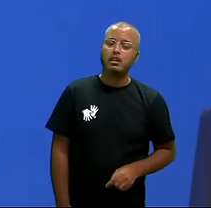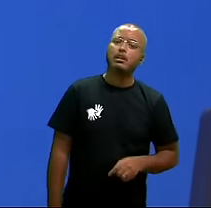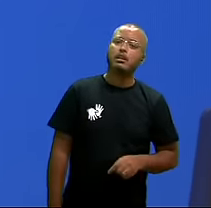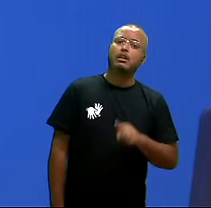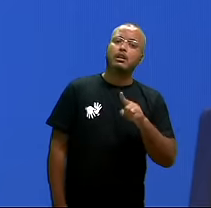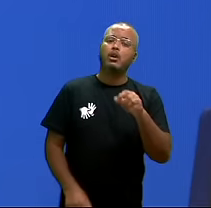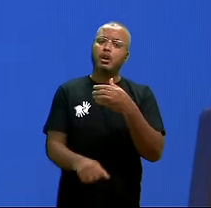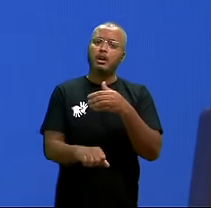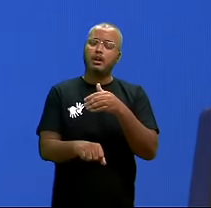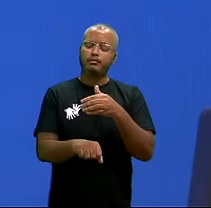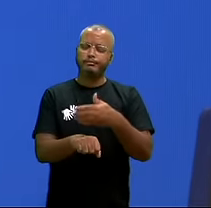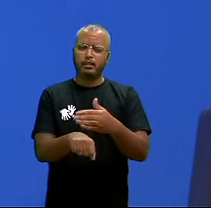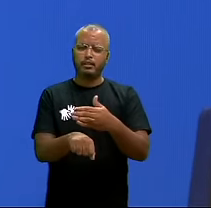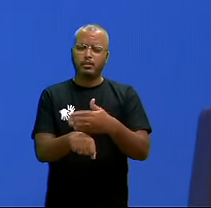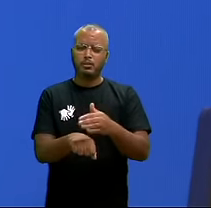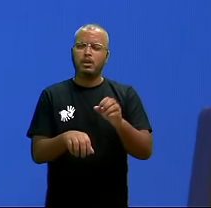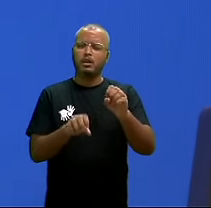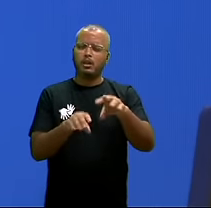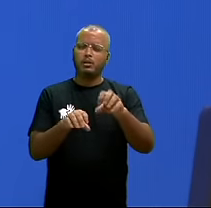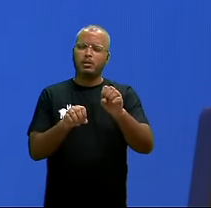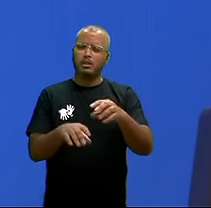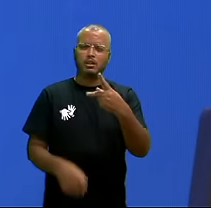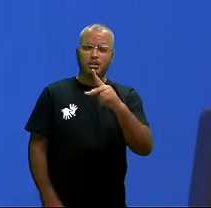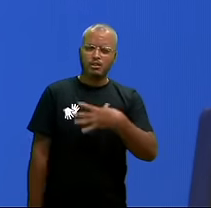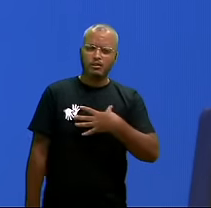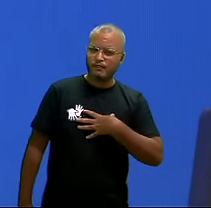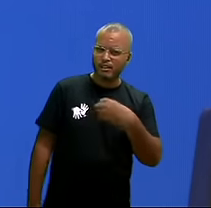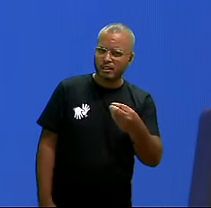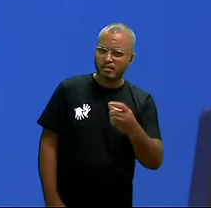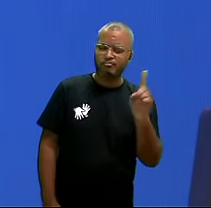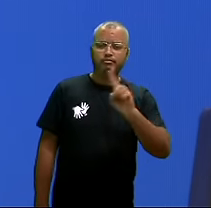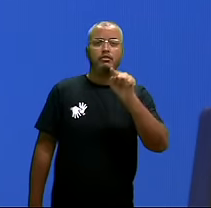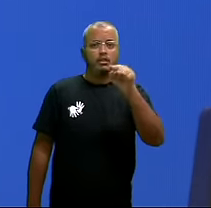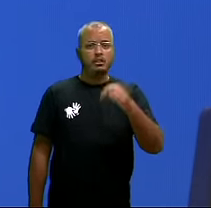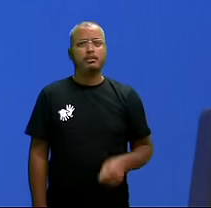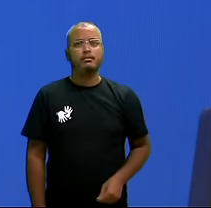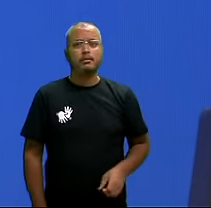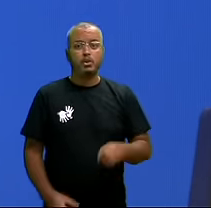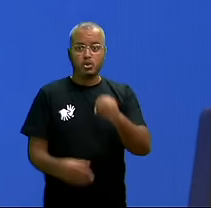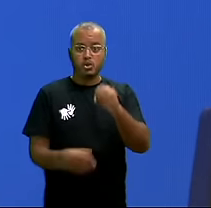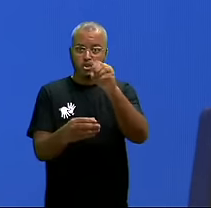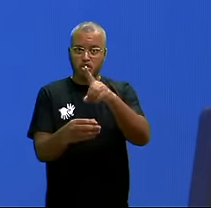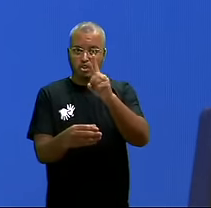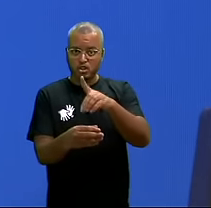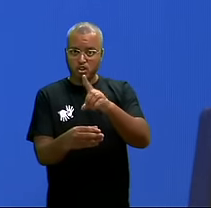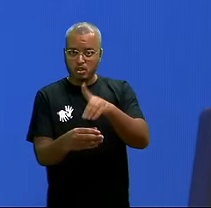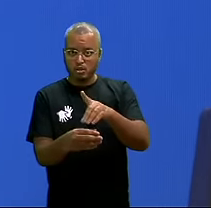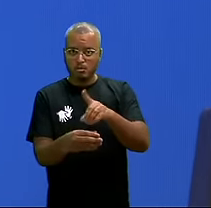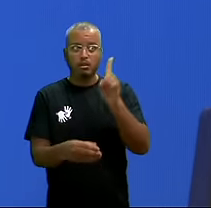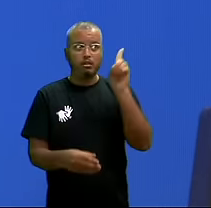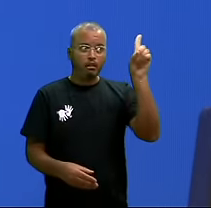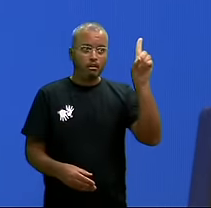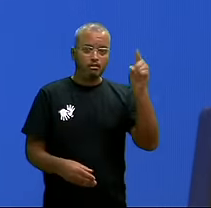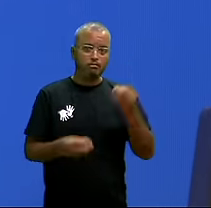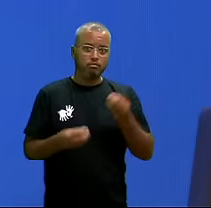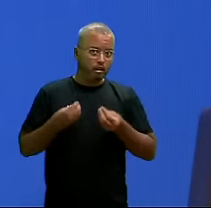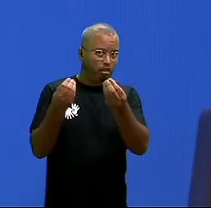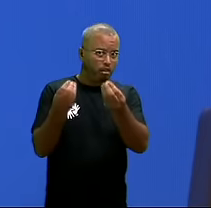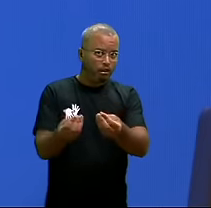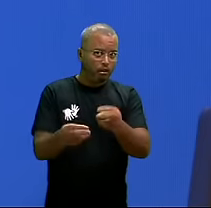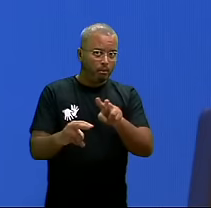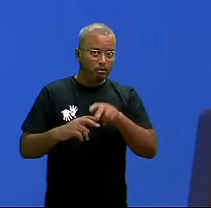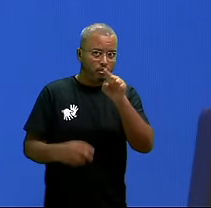você. Deus não vai se arrepender por você. Deus não vai dar o dízimo por você. Deus não vai semear por você. Você precisa